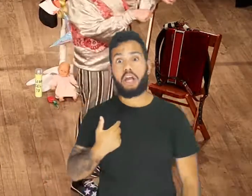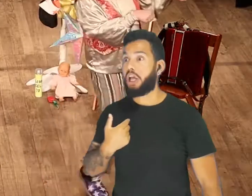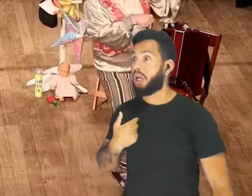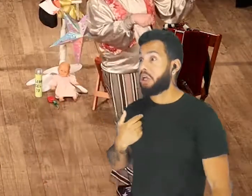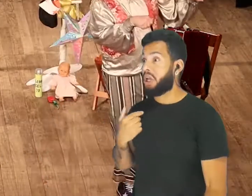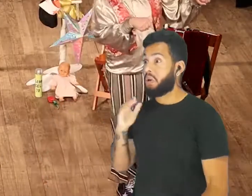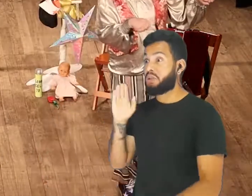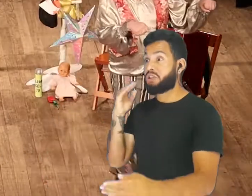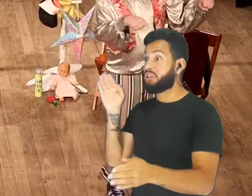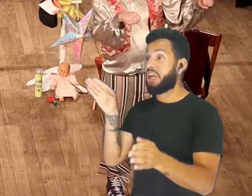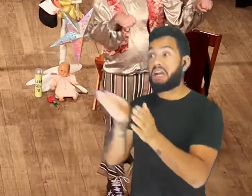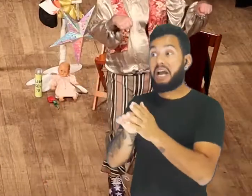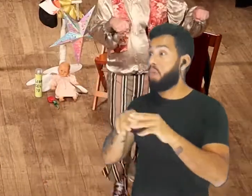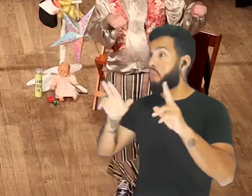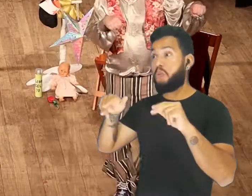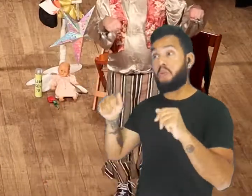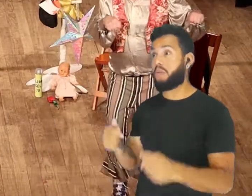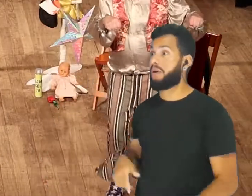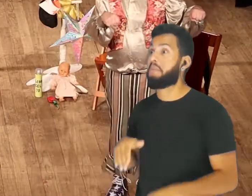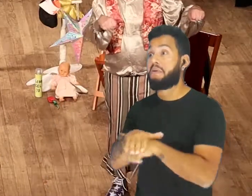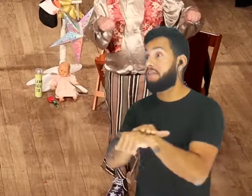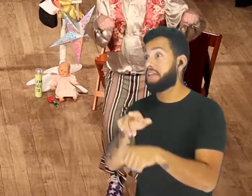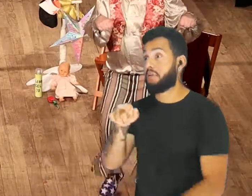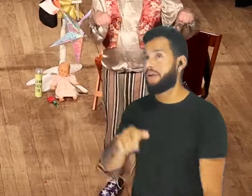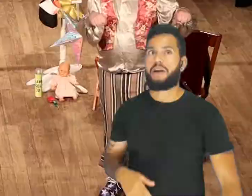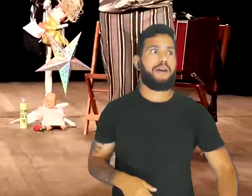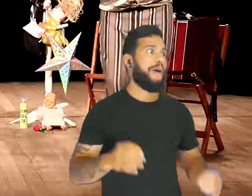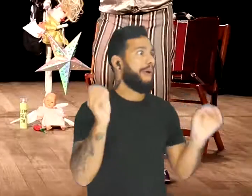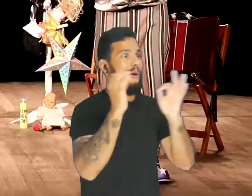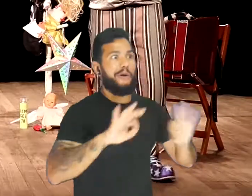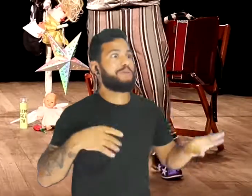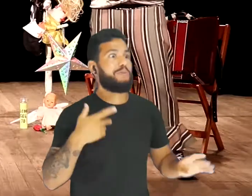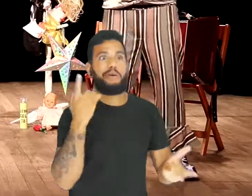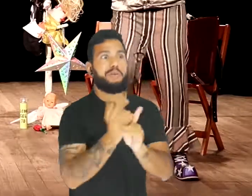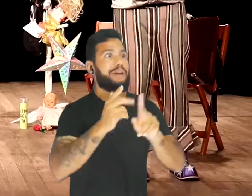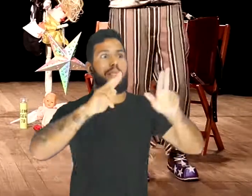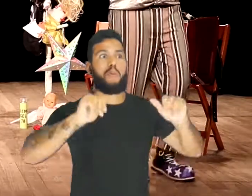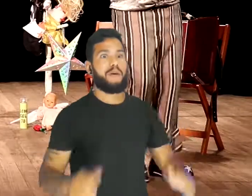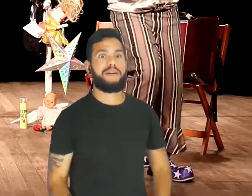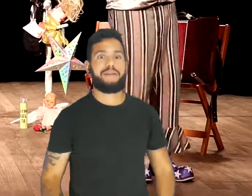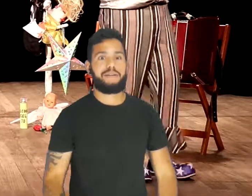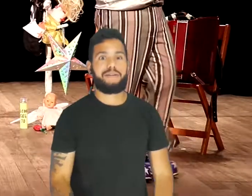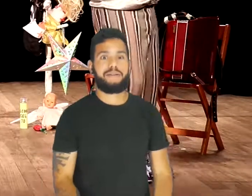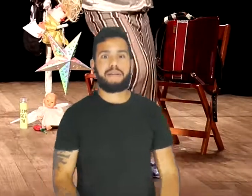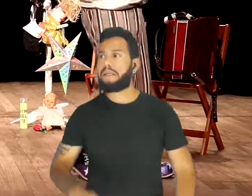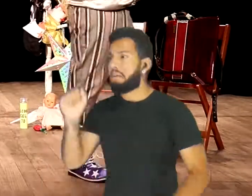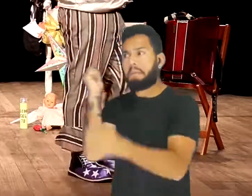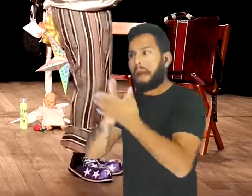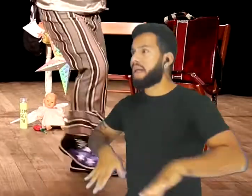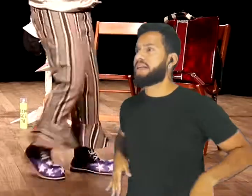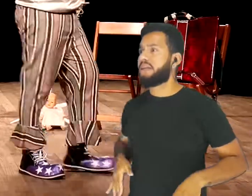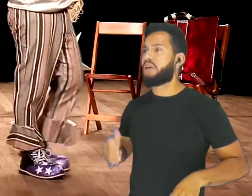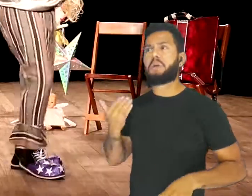Mas que longe mesmo que é esse lugar. Nunca vou chegar a tempo para